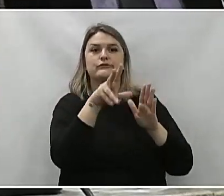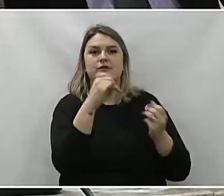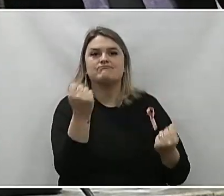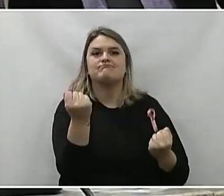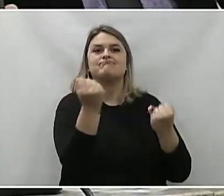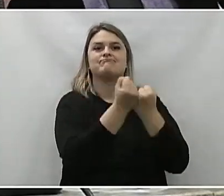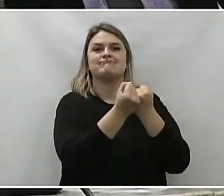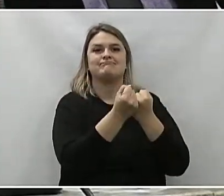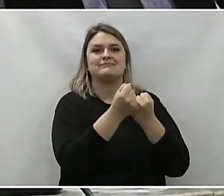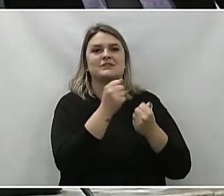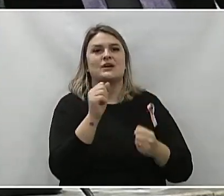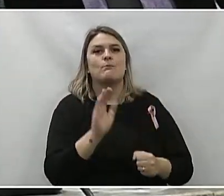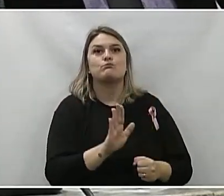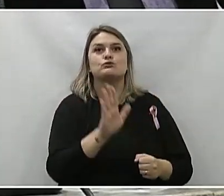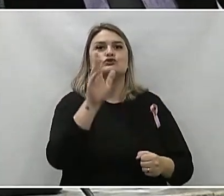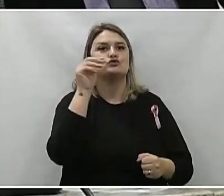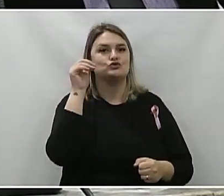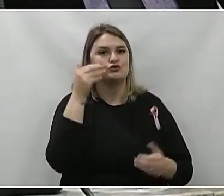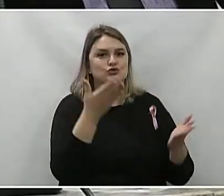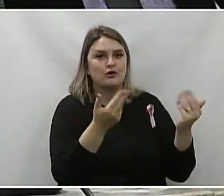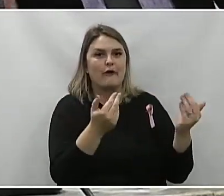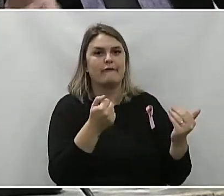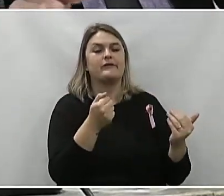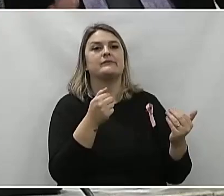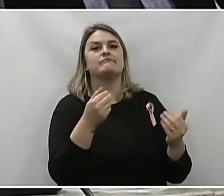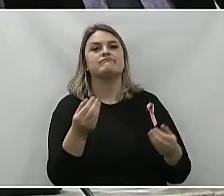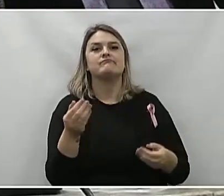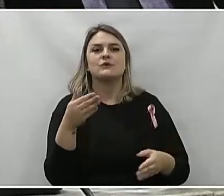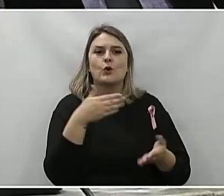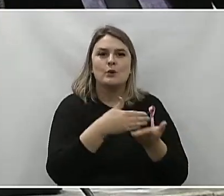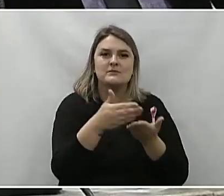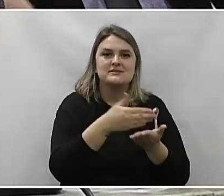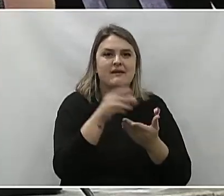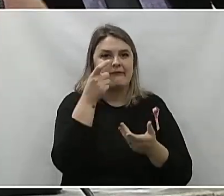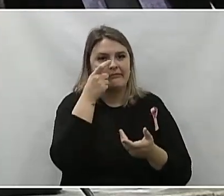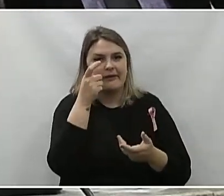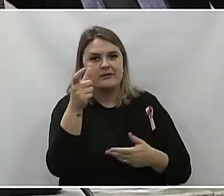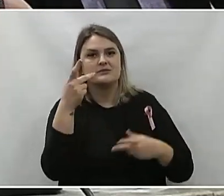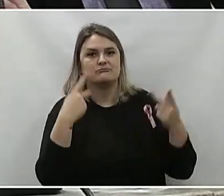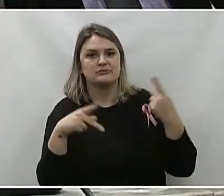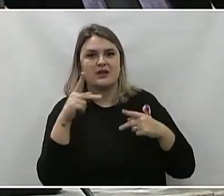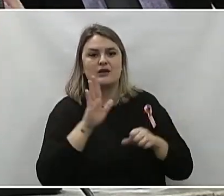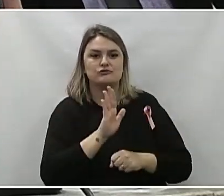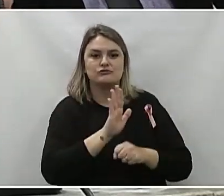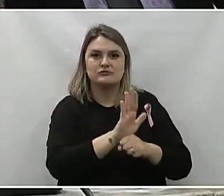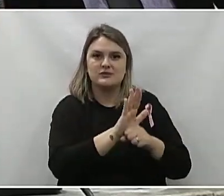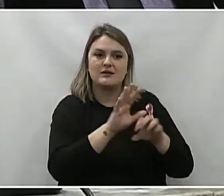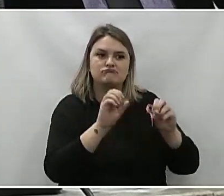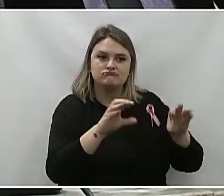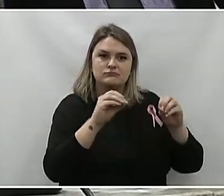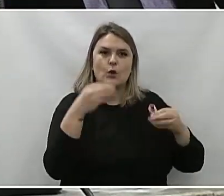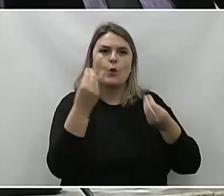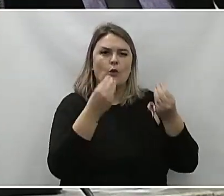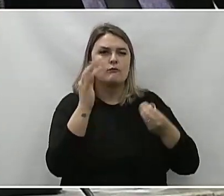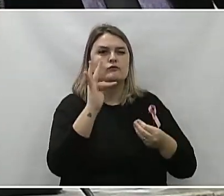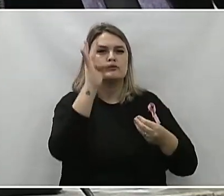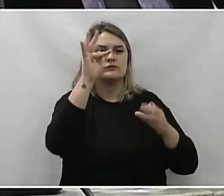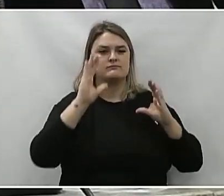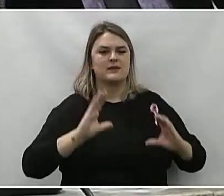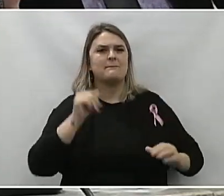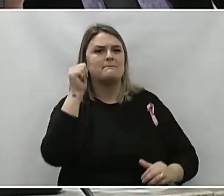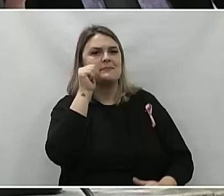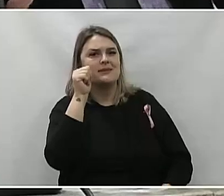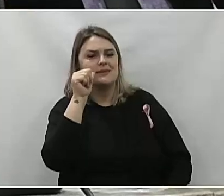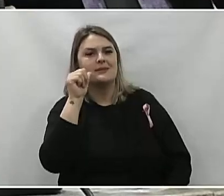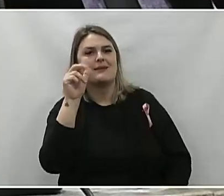fortalecer o protagonismo da Juventude né que ele se insiram na política também ajudar na formação cidadã e ver que a